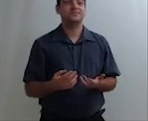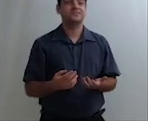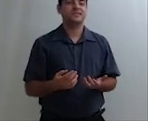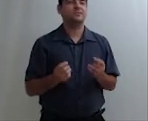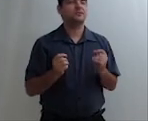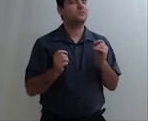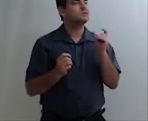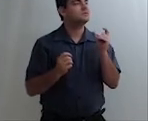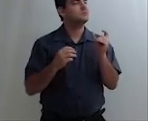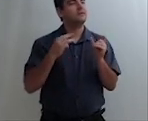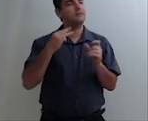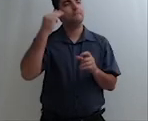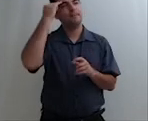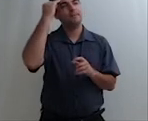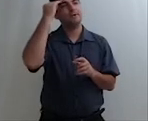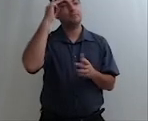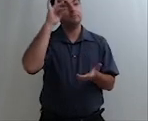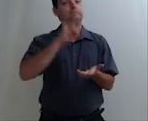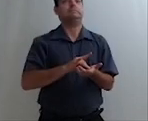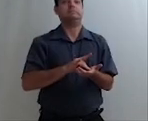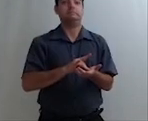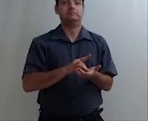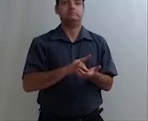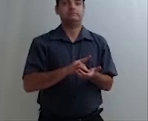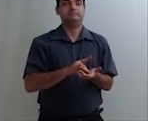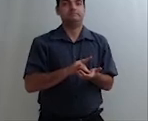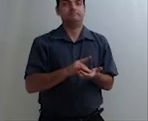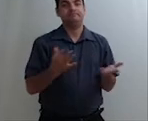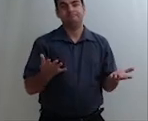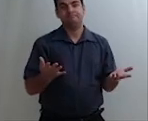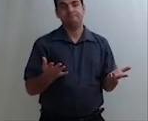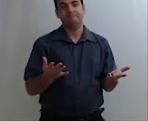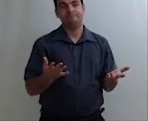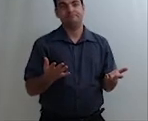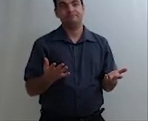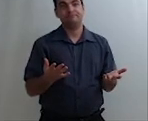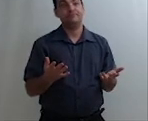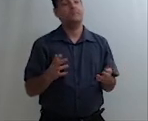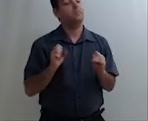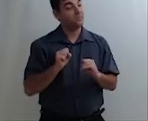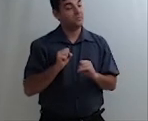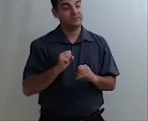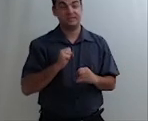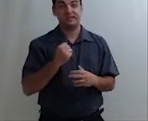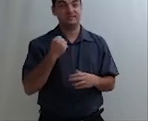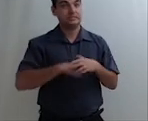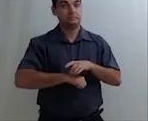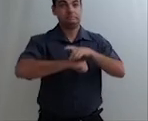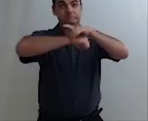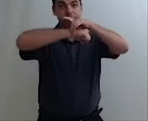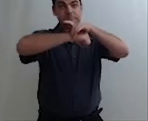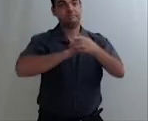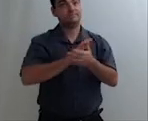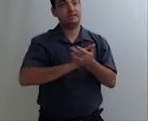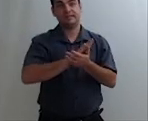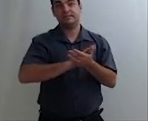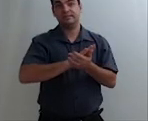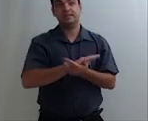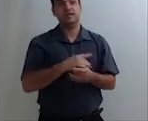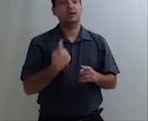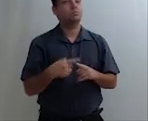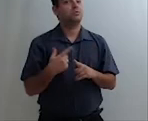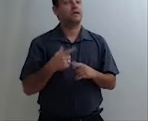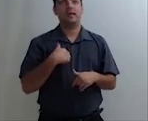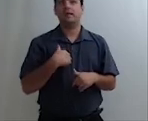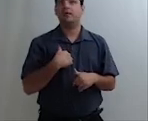memória real né que seria não não não nos traz a insegurança eu eu particularmente eu sou um pré péssimo fisionomista